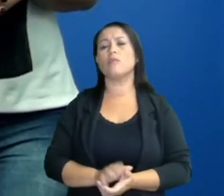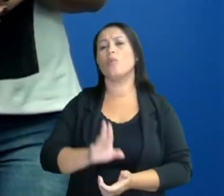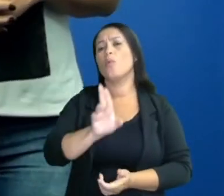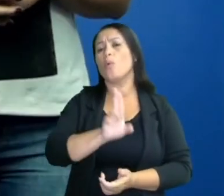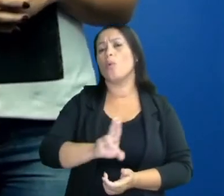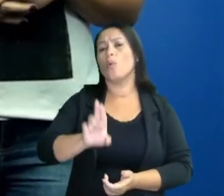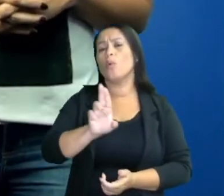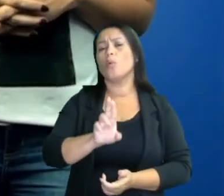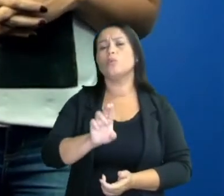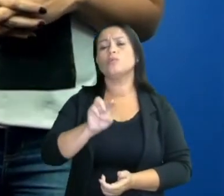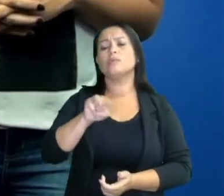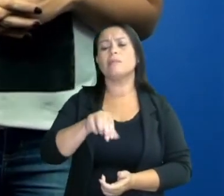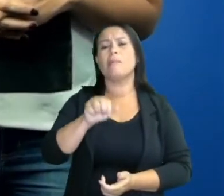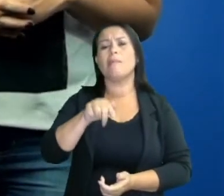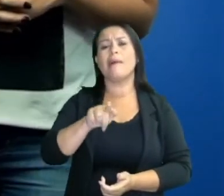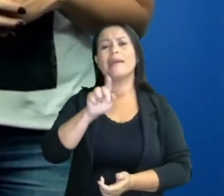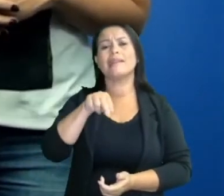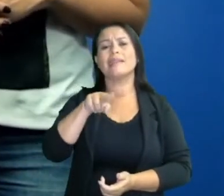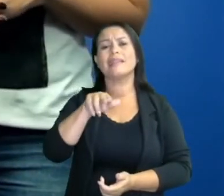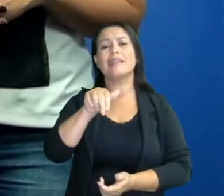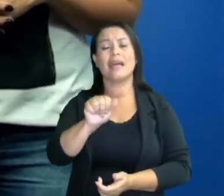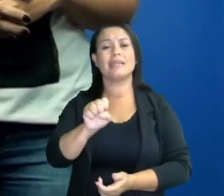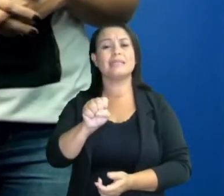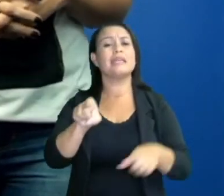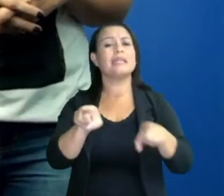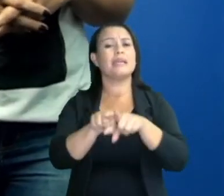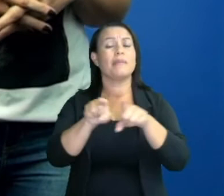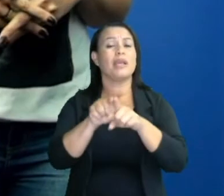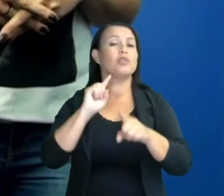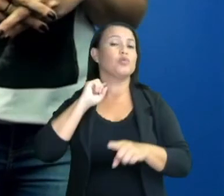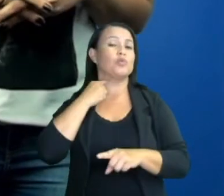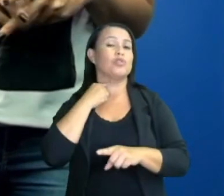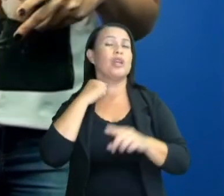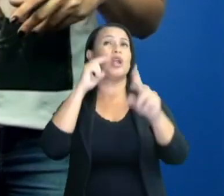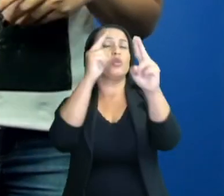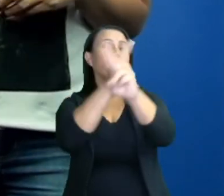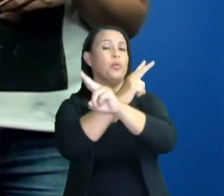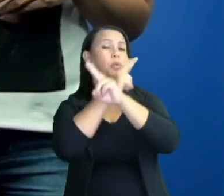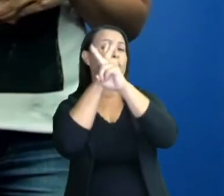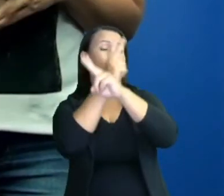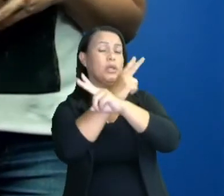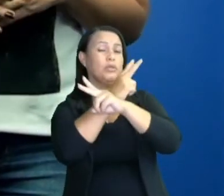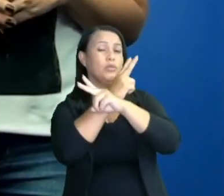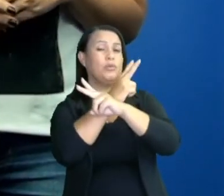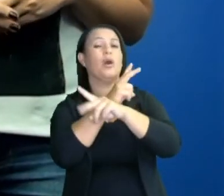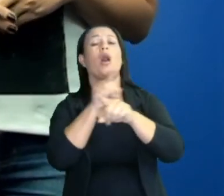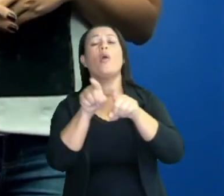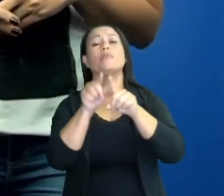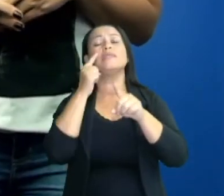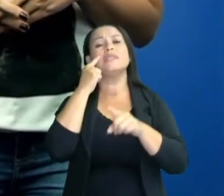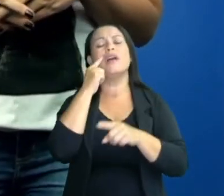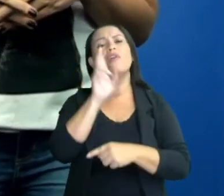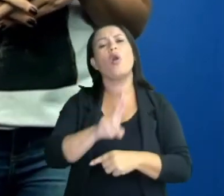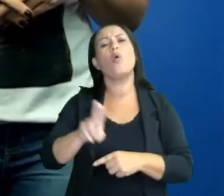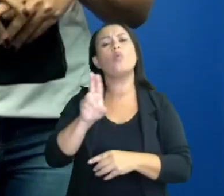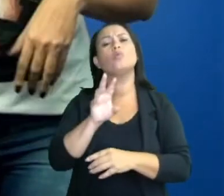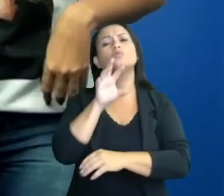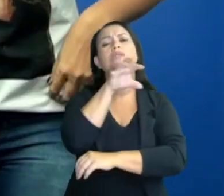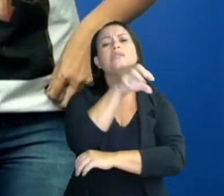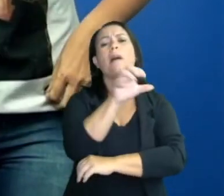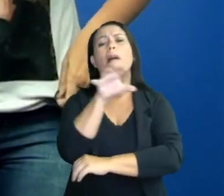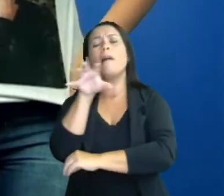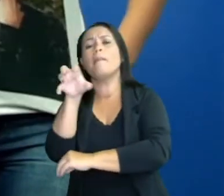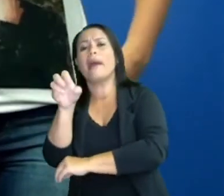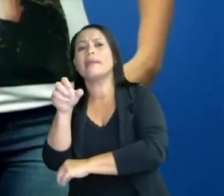o uso de massas EA poluição do ar uso de máquinas na agricultura necessita